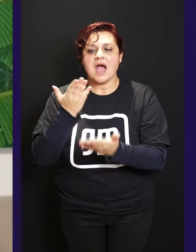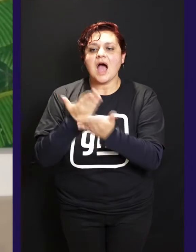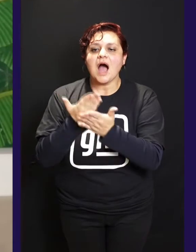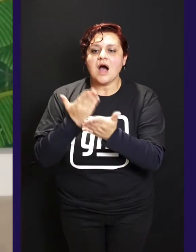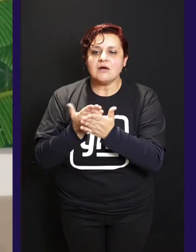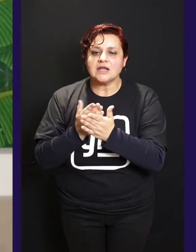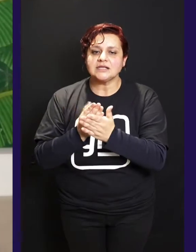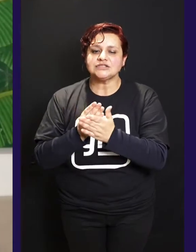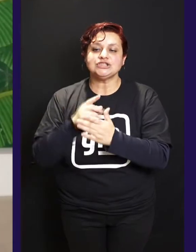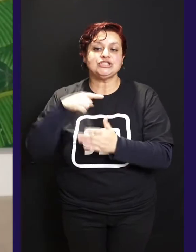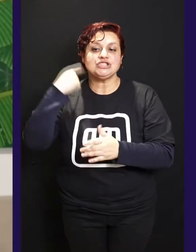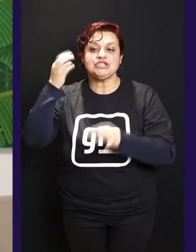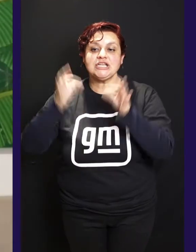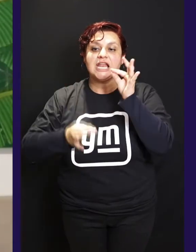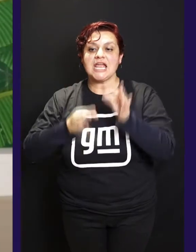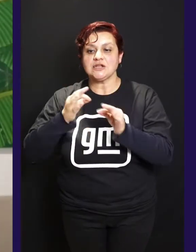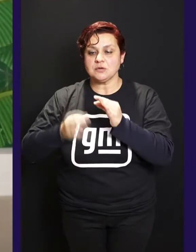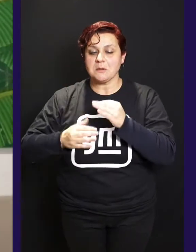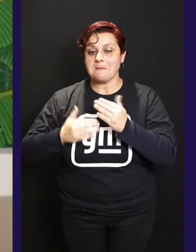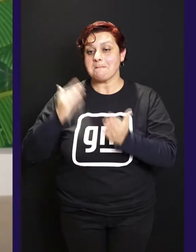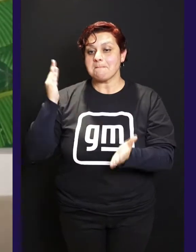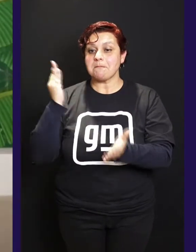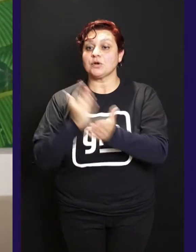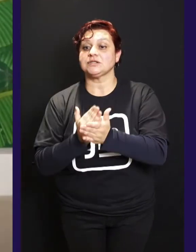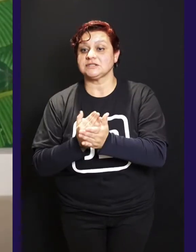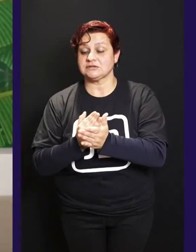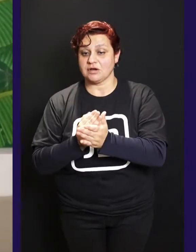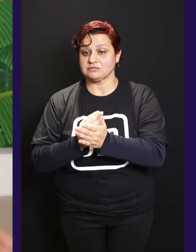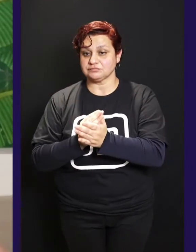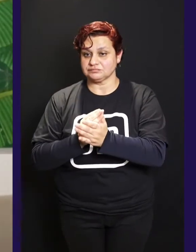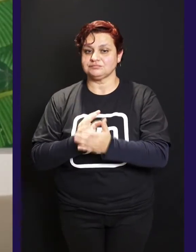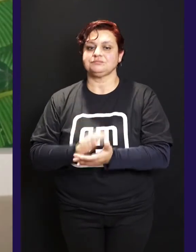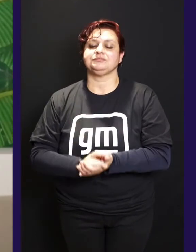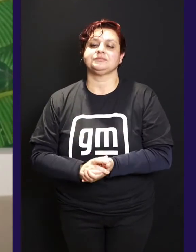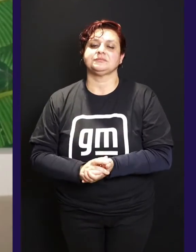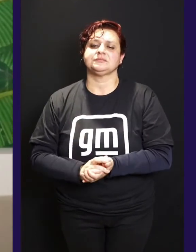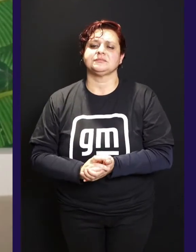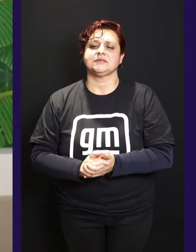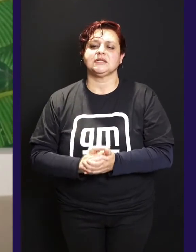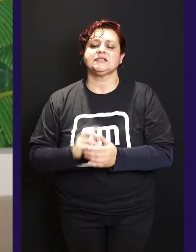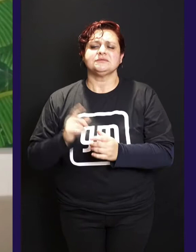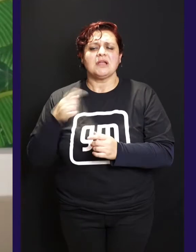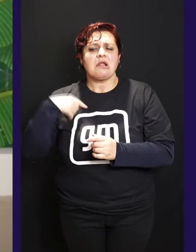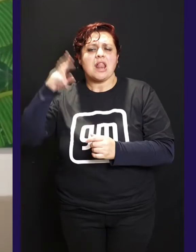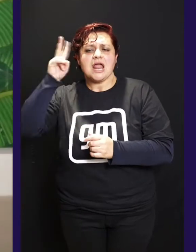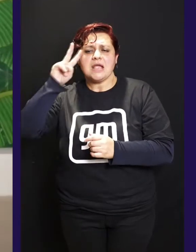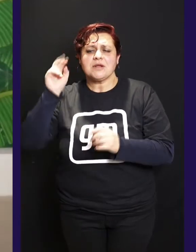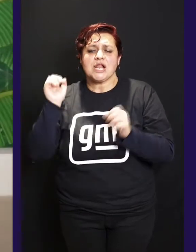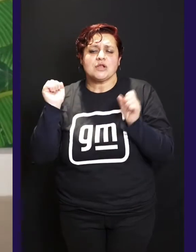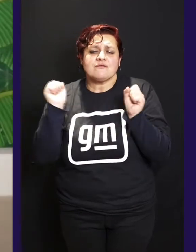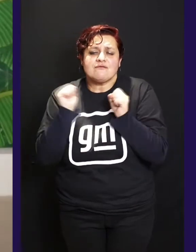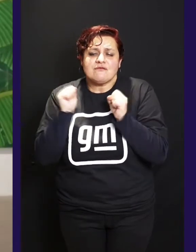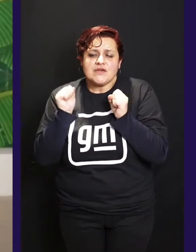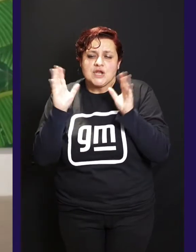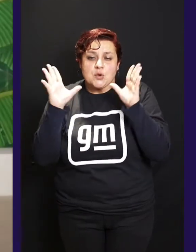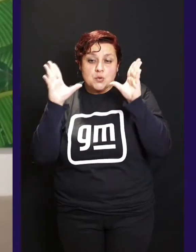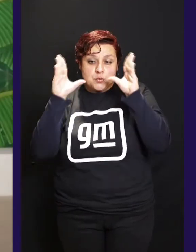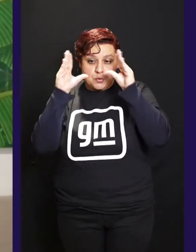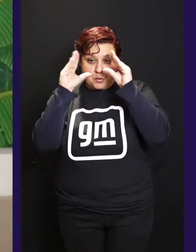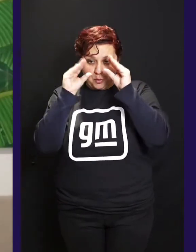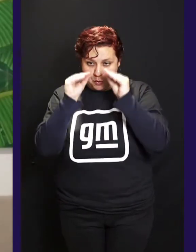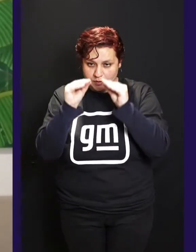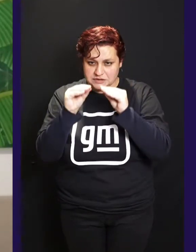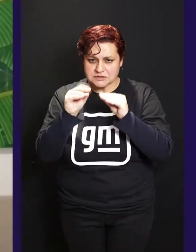vocês conseguem imaginar aí. Era noite, estava bem frio, estava lá na aula, a aula não estava